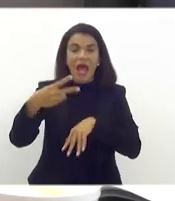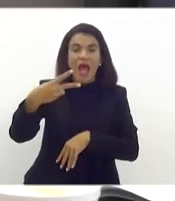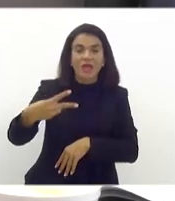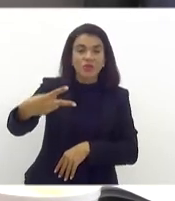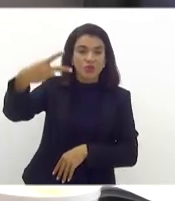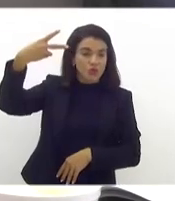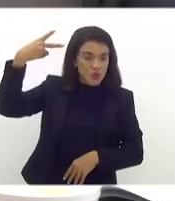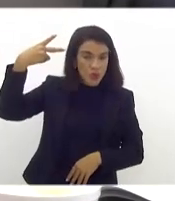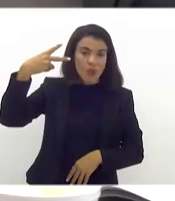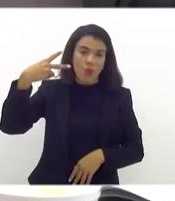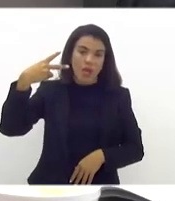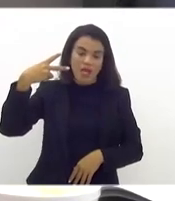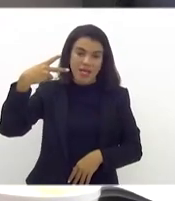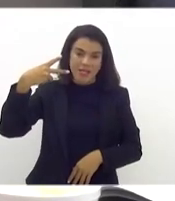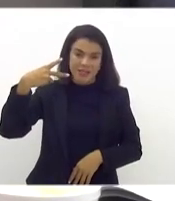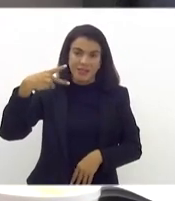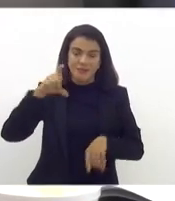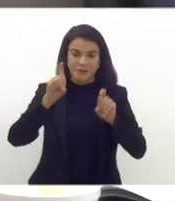retrasada, não foi nem na passada.